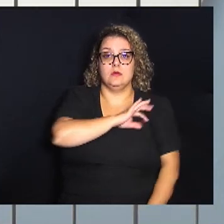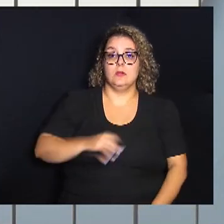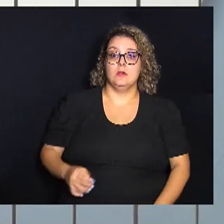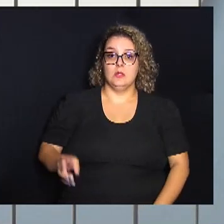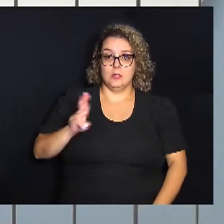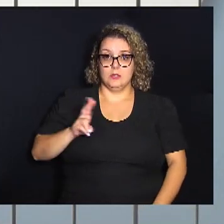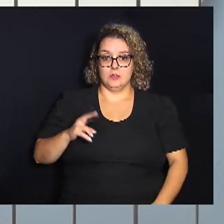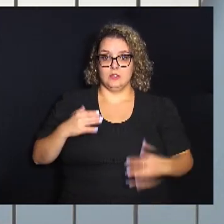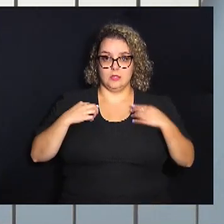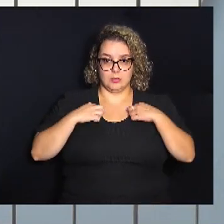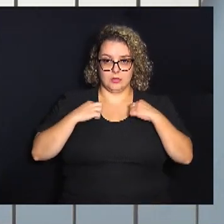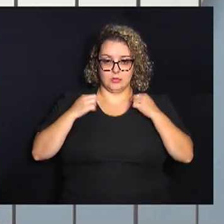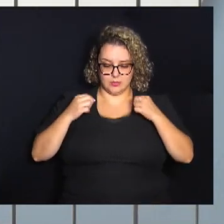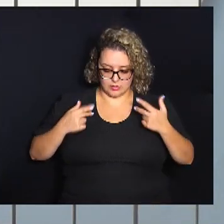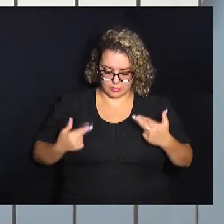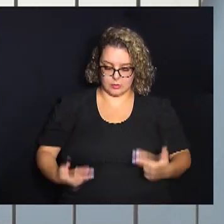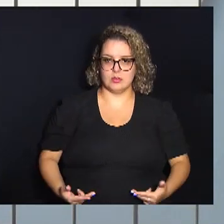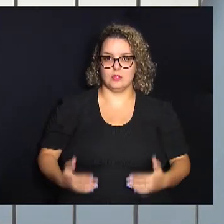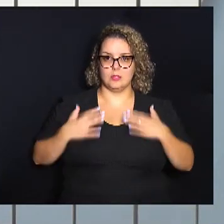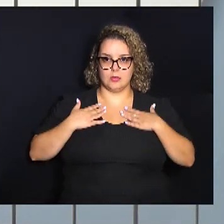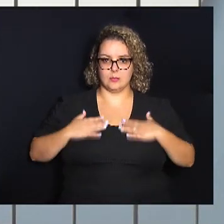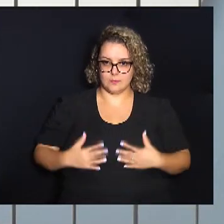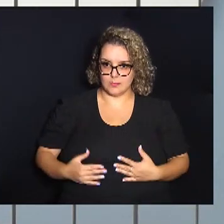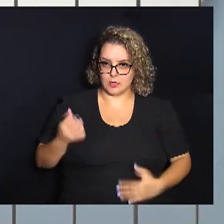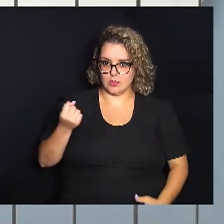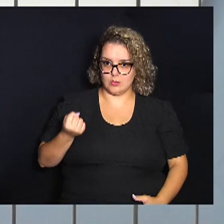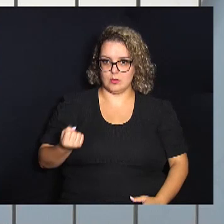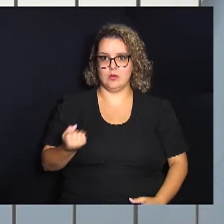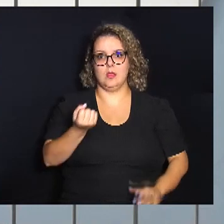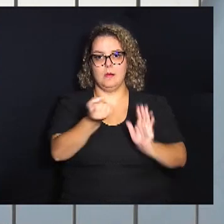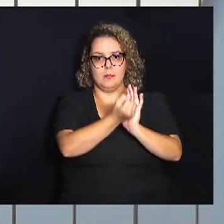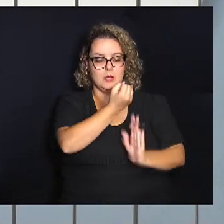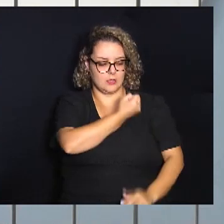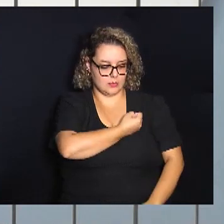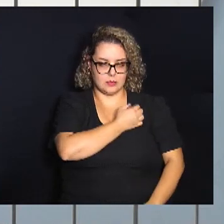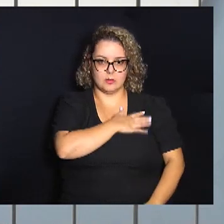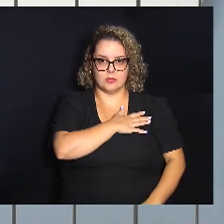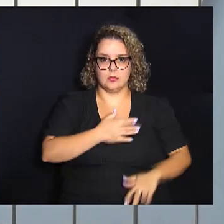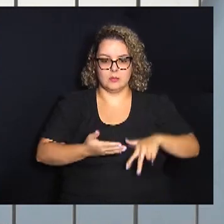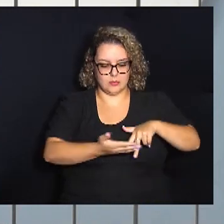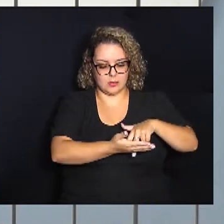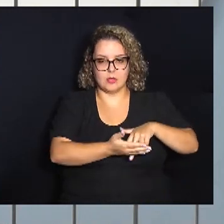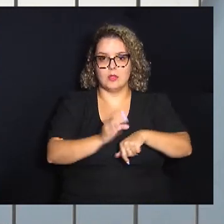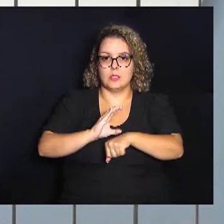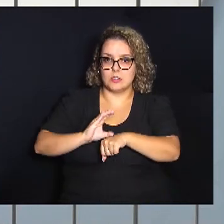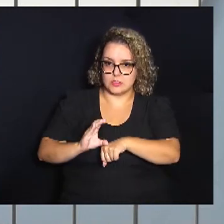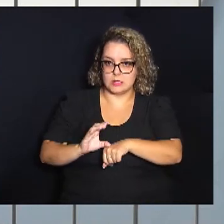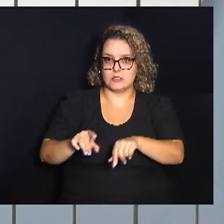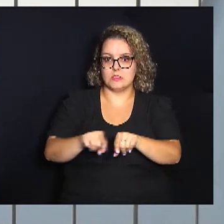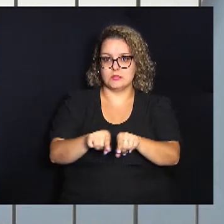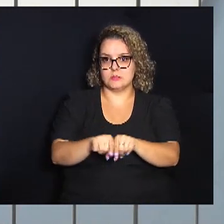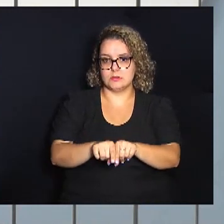usam uniforme com uma camiseta branca, o logo da empresa e também uma calça de cor cinza e